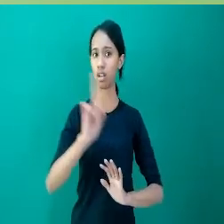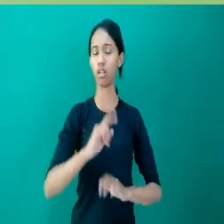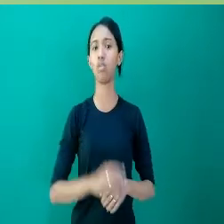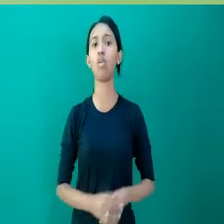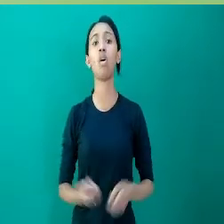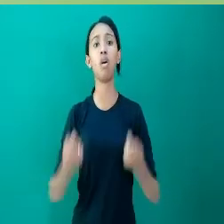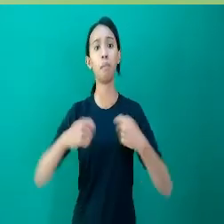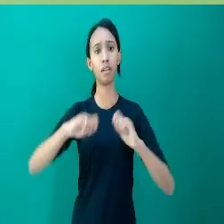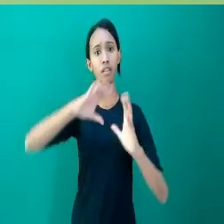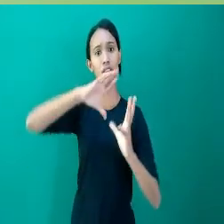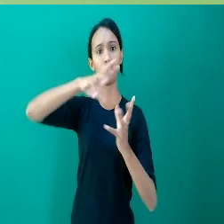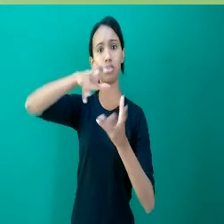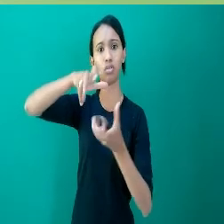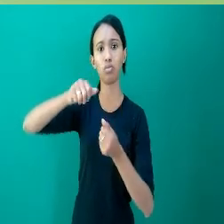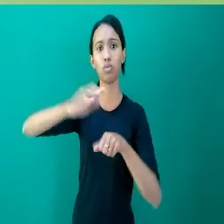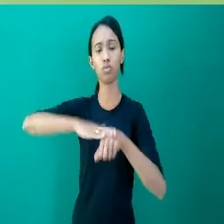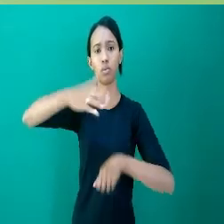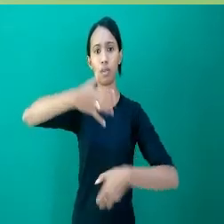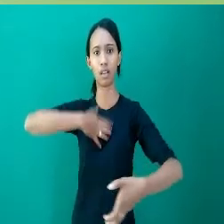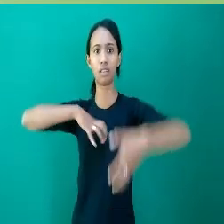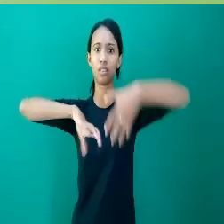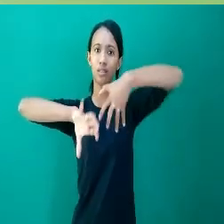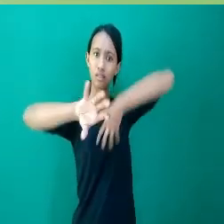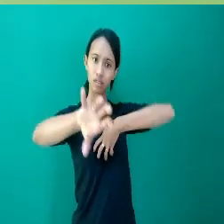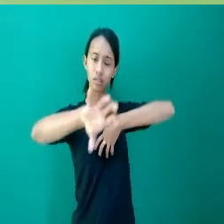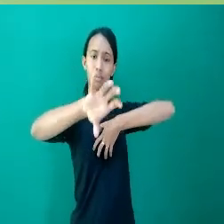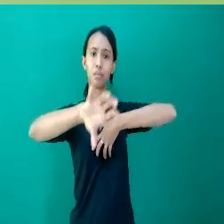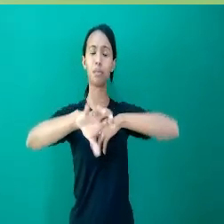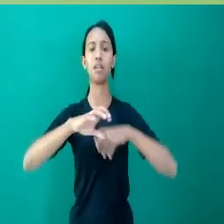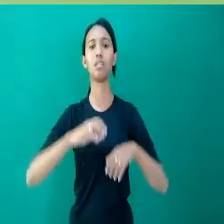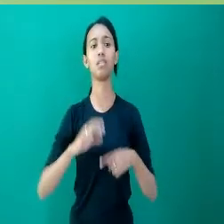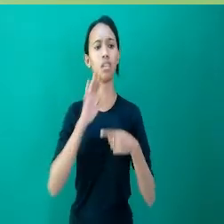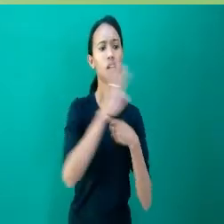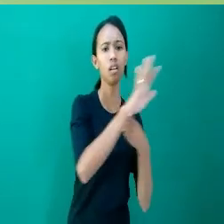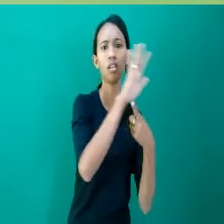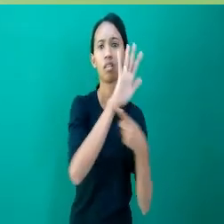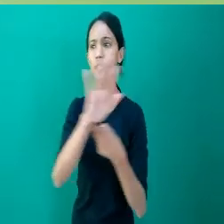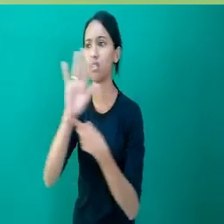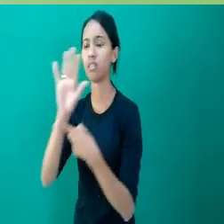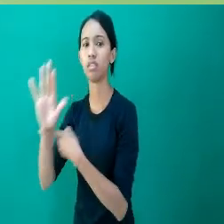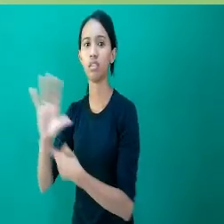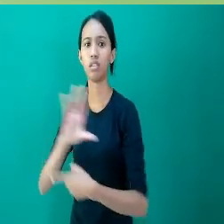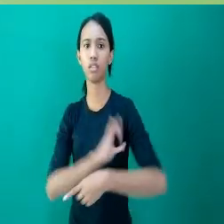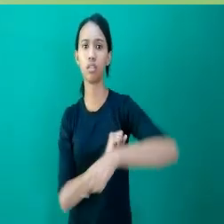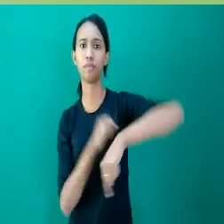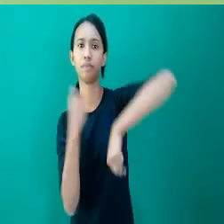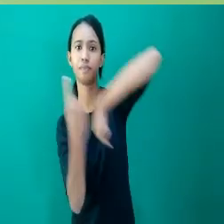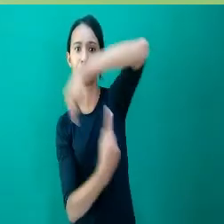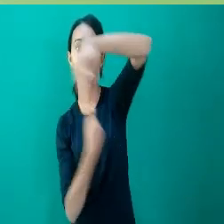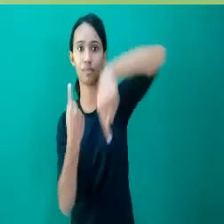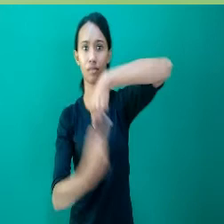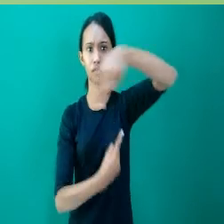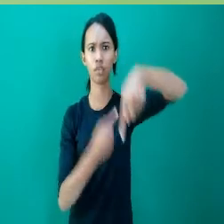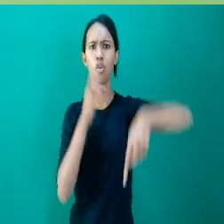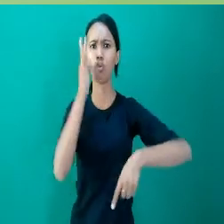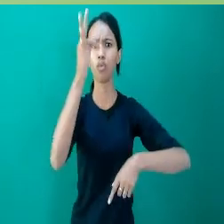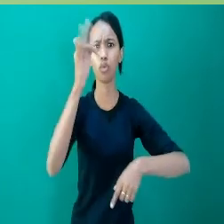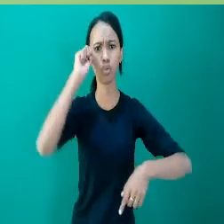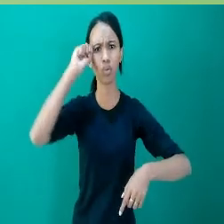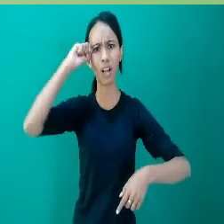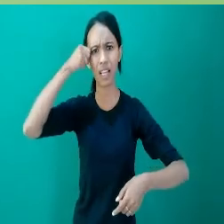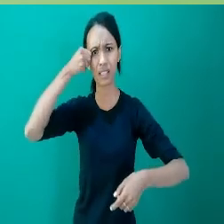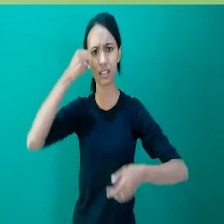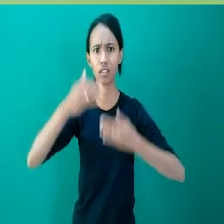com mais empatia e solidariedade. É o que todo mundo espera. Mas será que o racismo vai acabar? Eu não